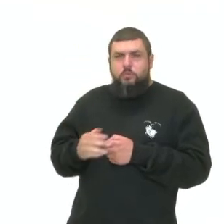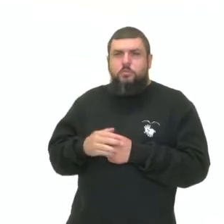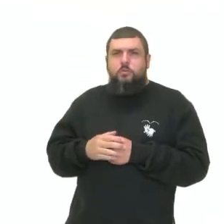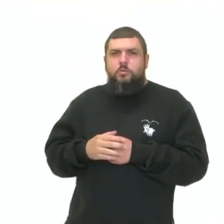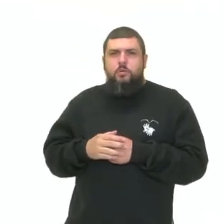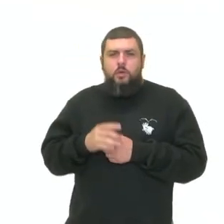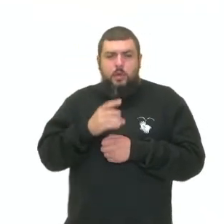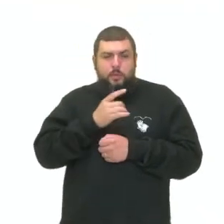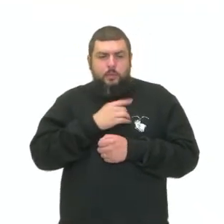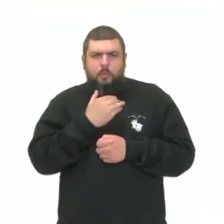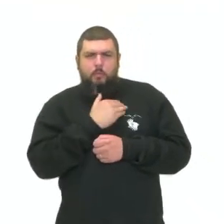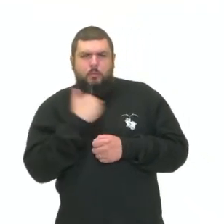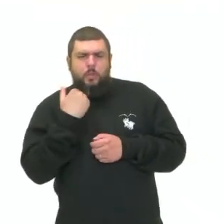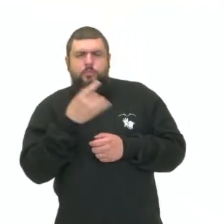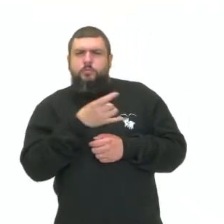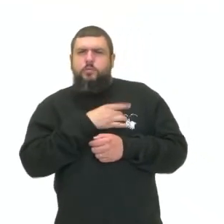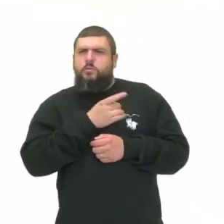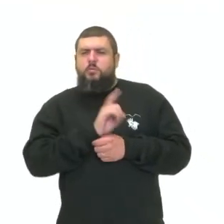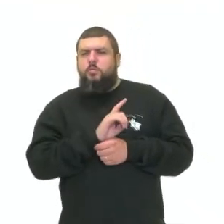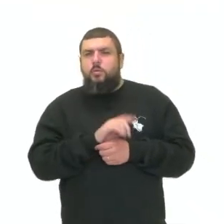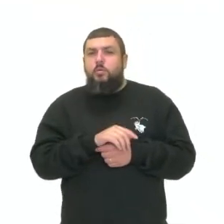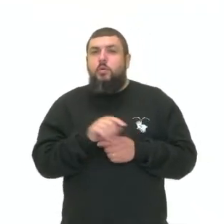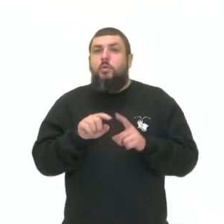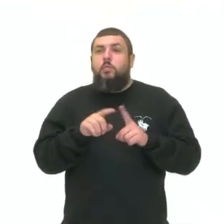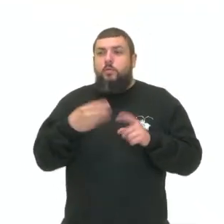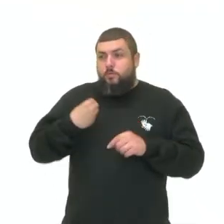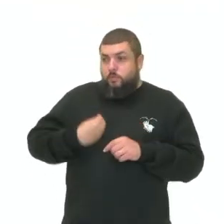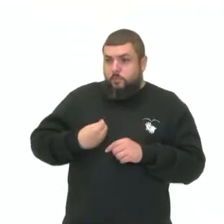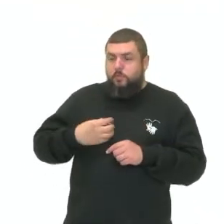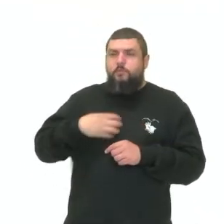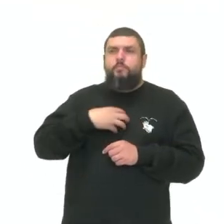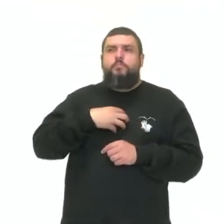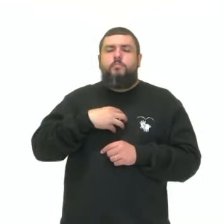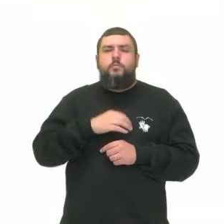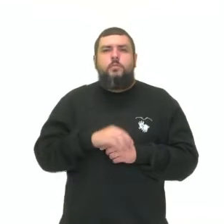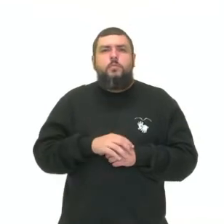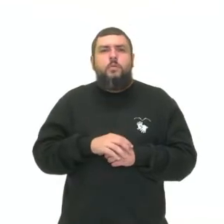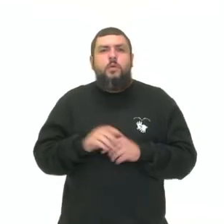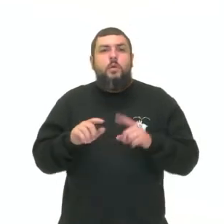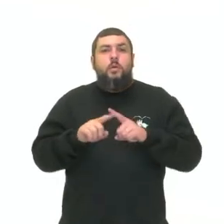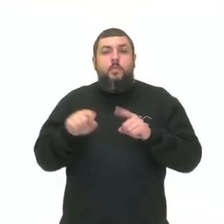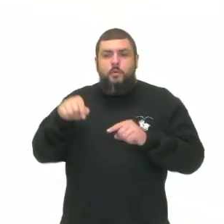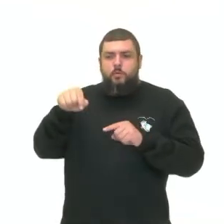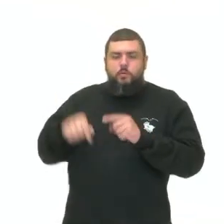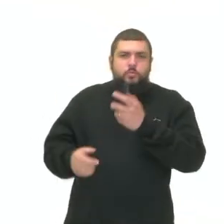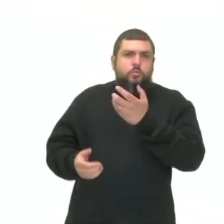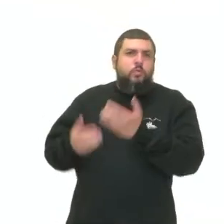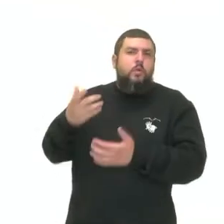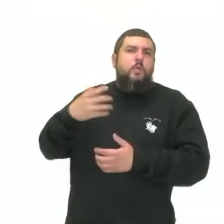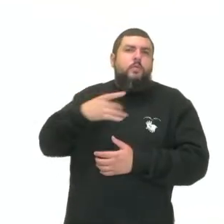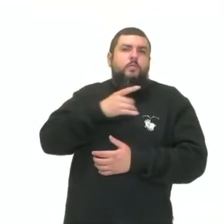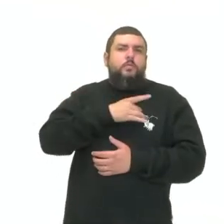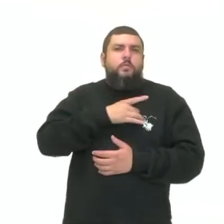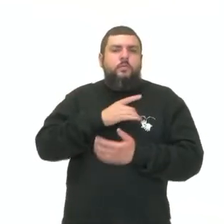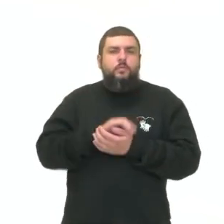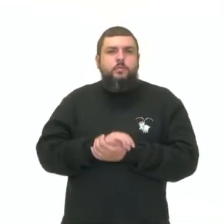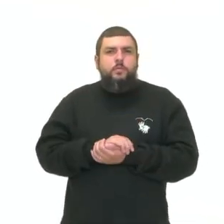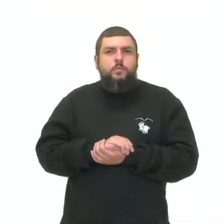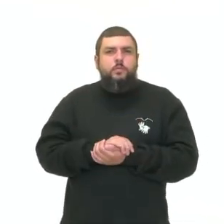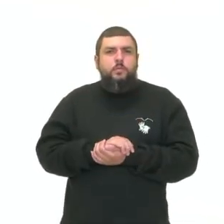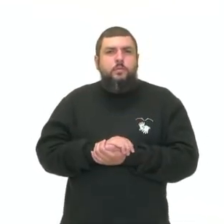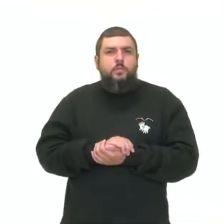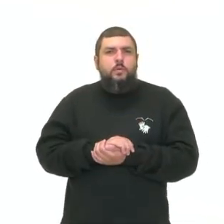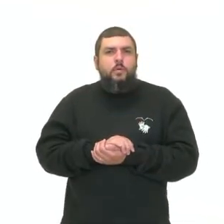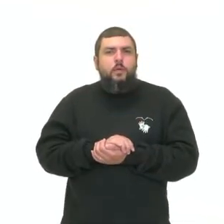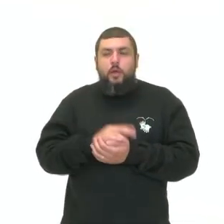gente viva. Conforme dizia, agora da perdição eterna tinha horror, para ela e para os outros. Achava